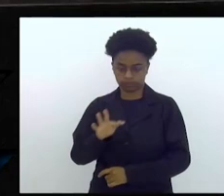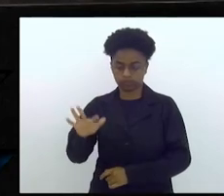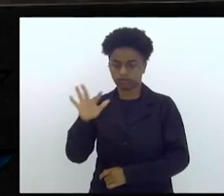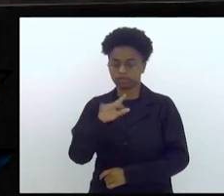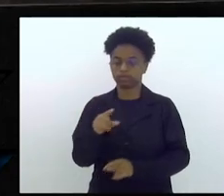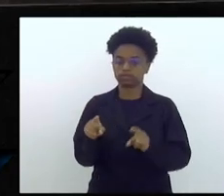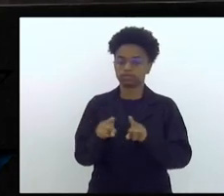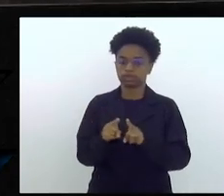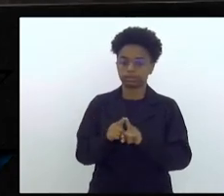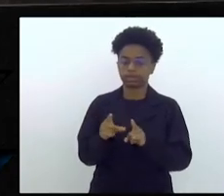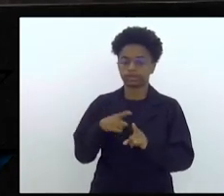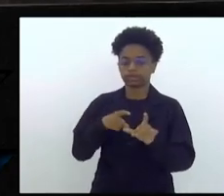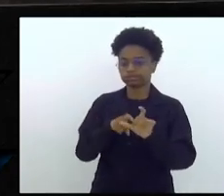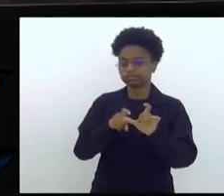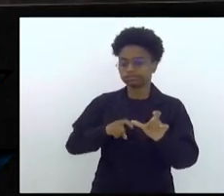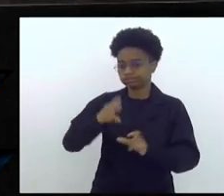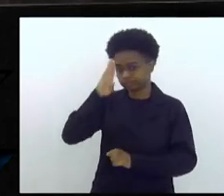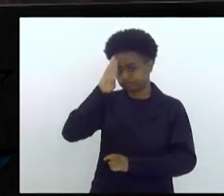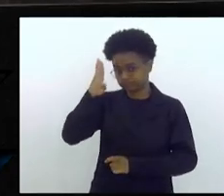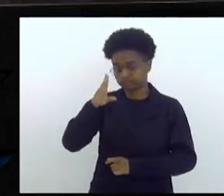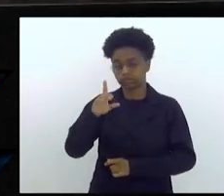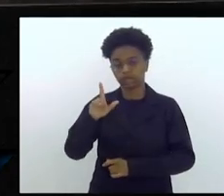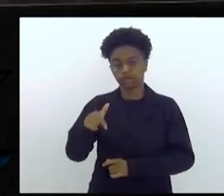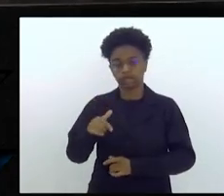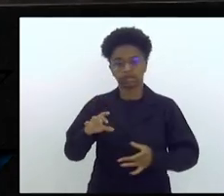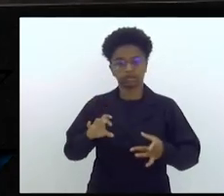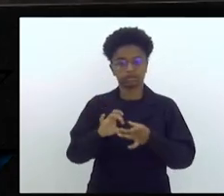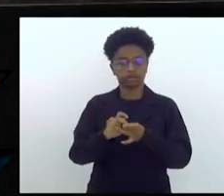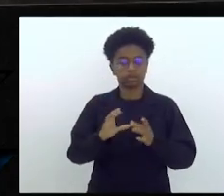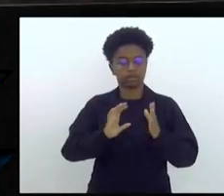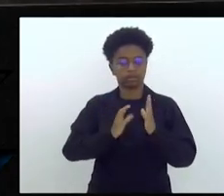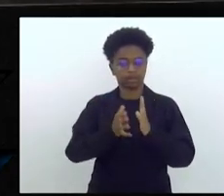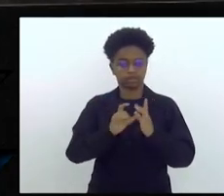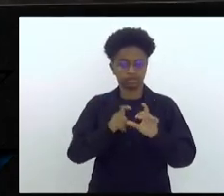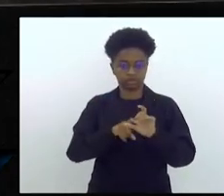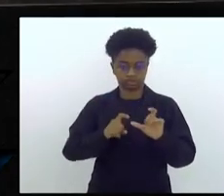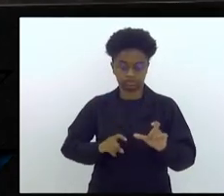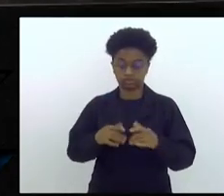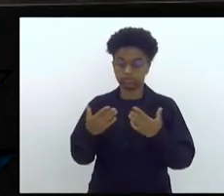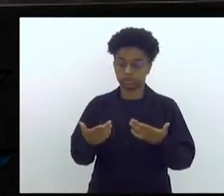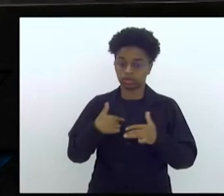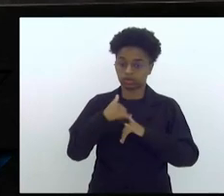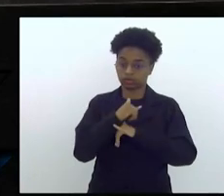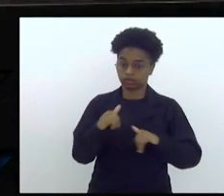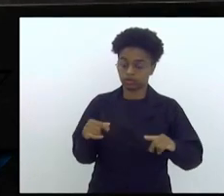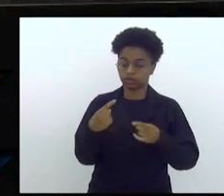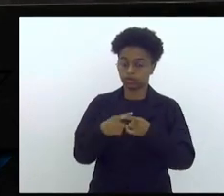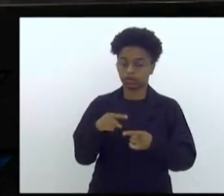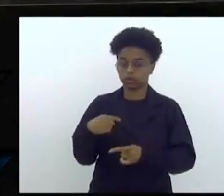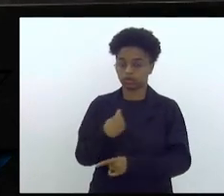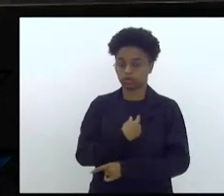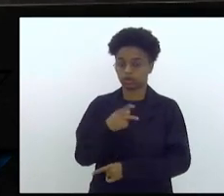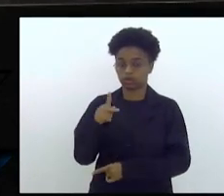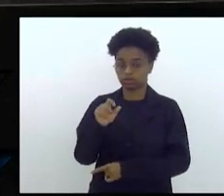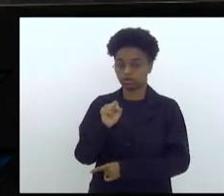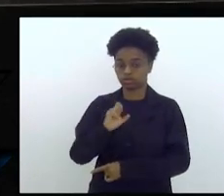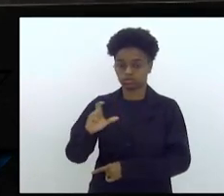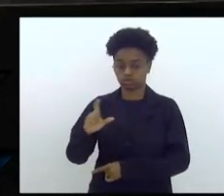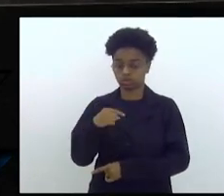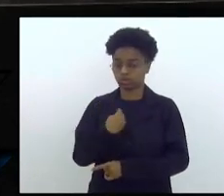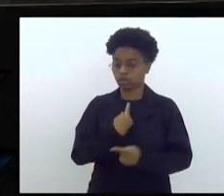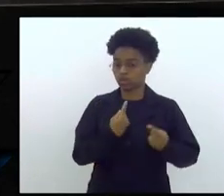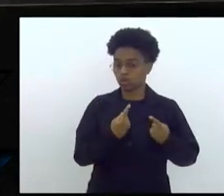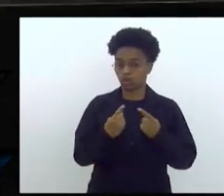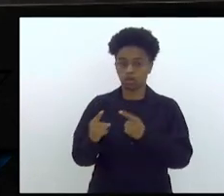a independência fundamental como parte como um partido independente quero dizer isso porque nós do pessoal fomos contrários ao